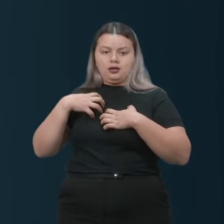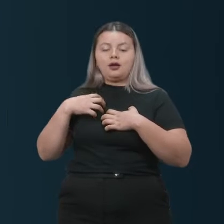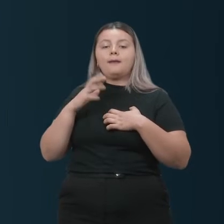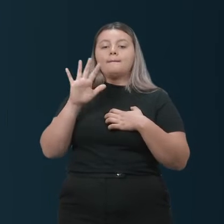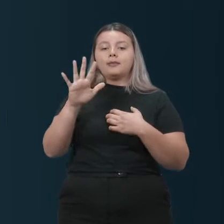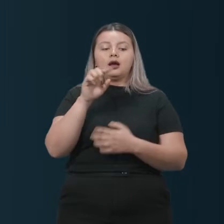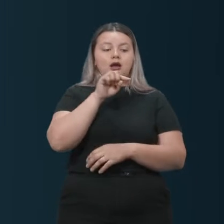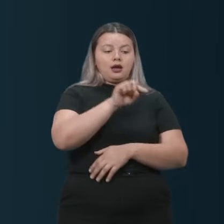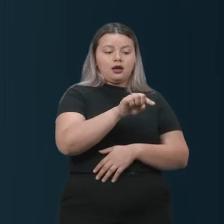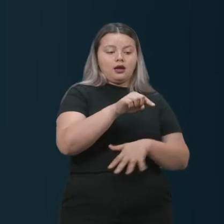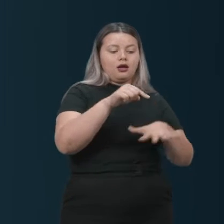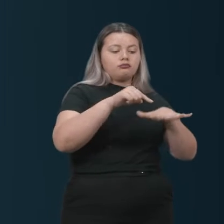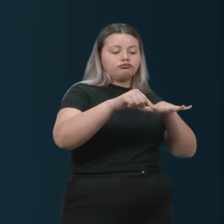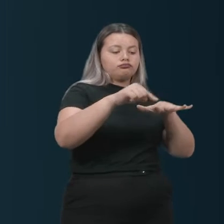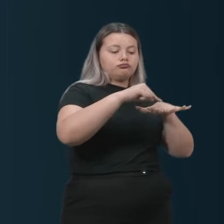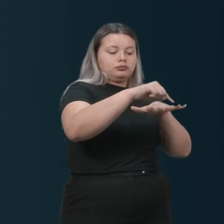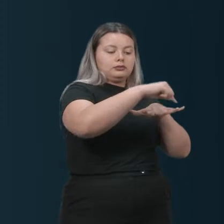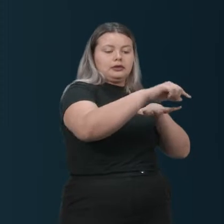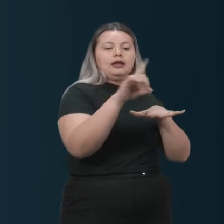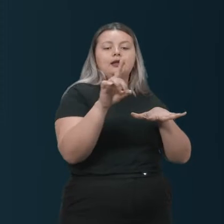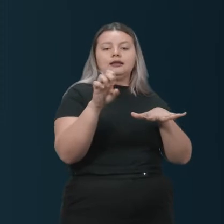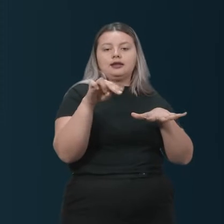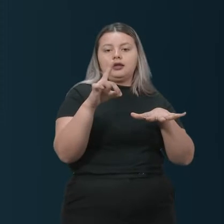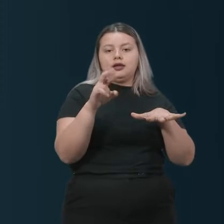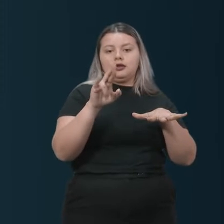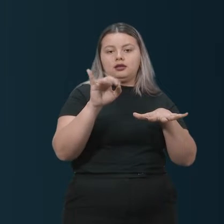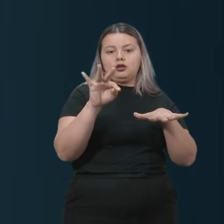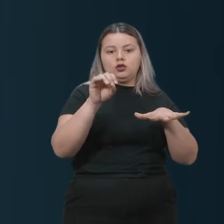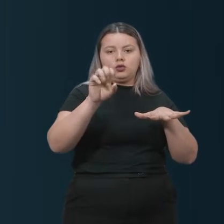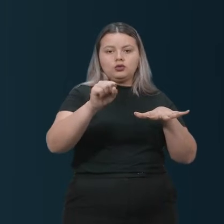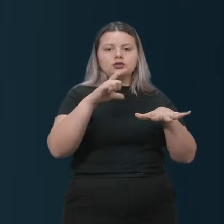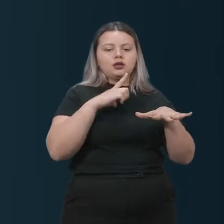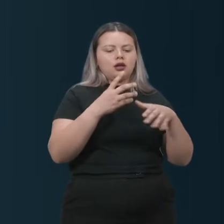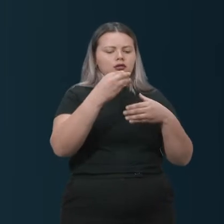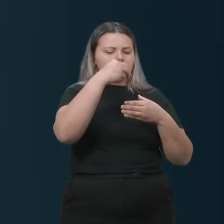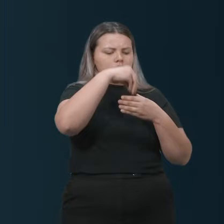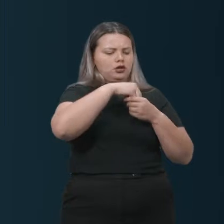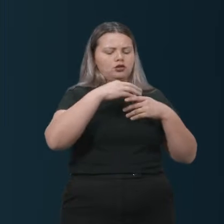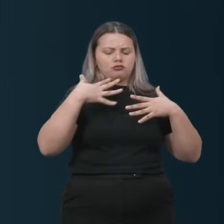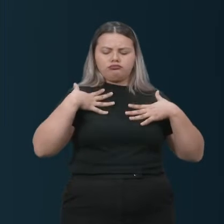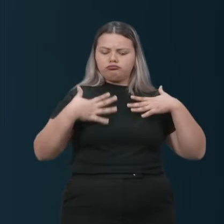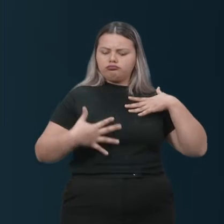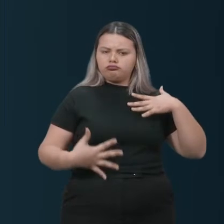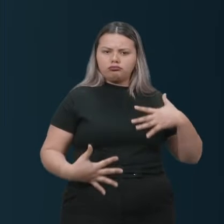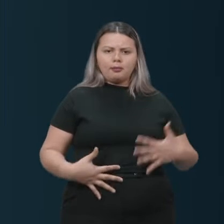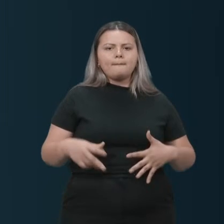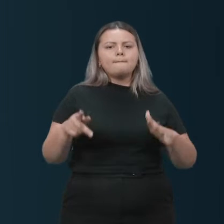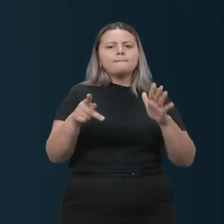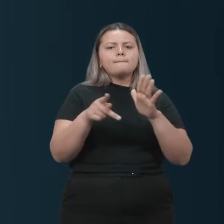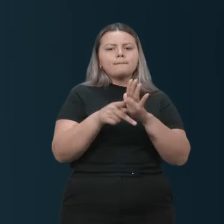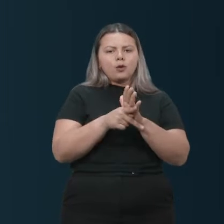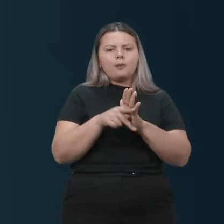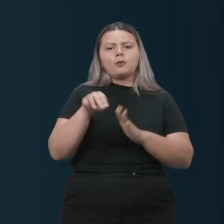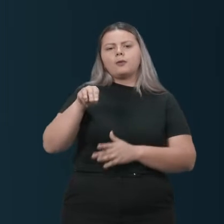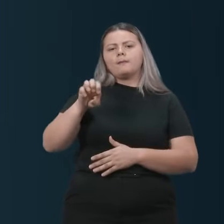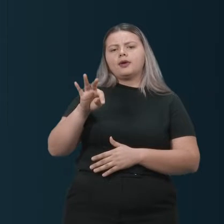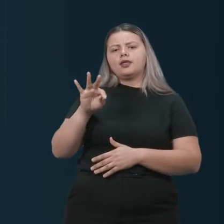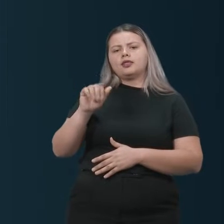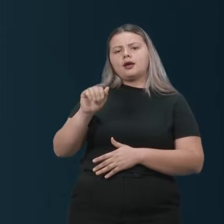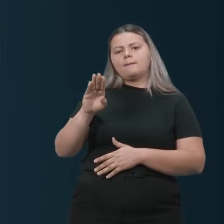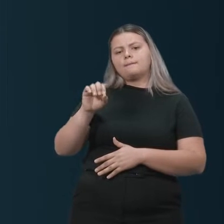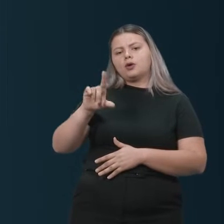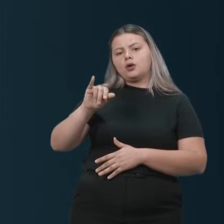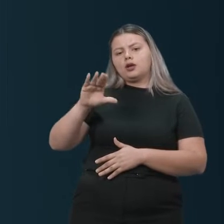Os dendritos ficam alocados no corpo celular, que é onde fica toda a maquinaria metabólica do